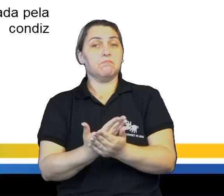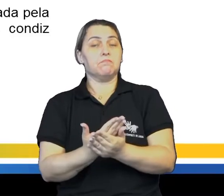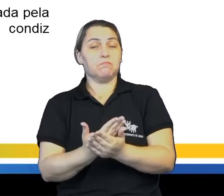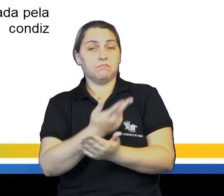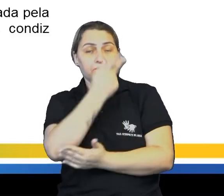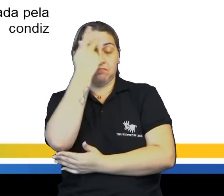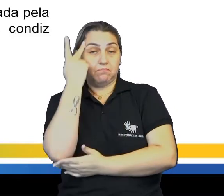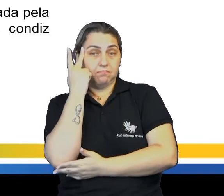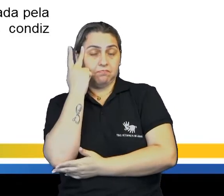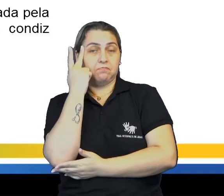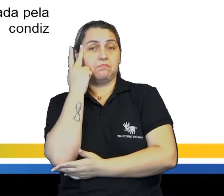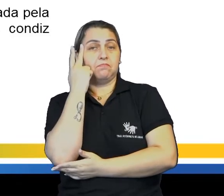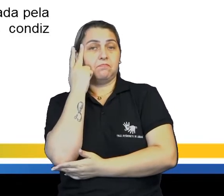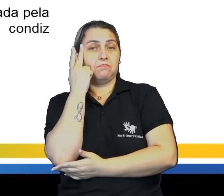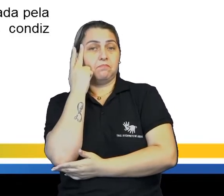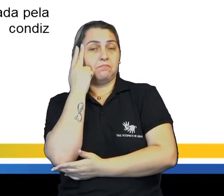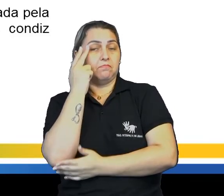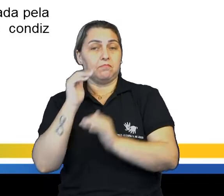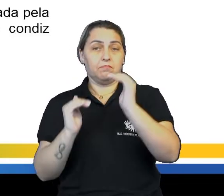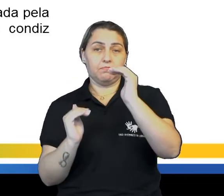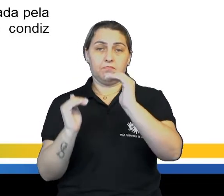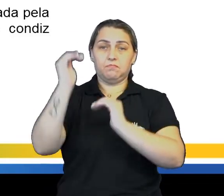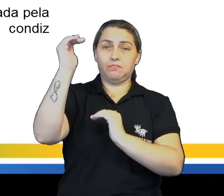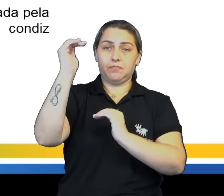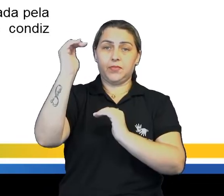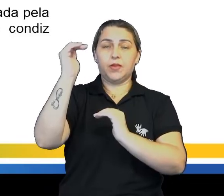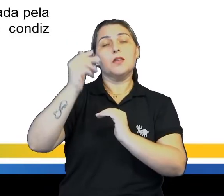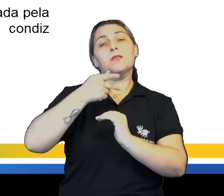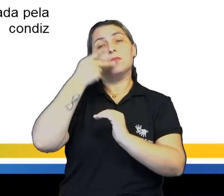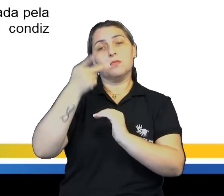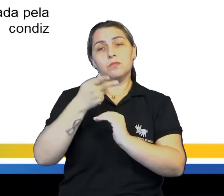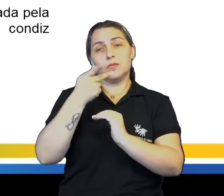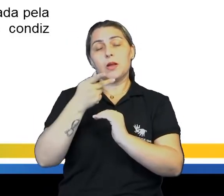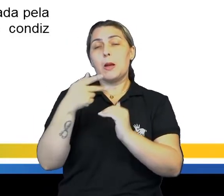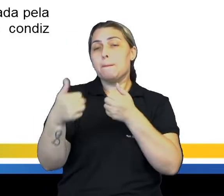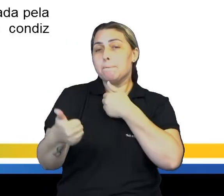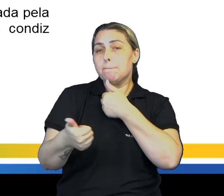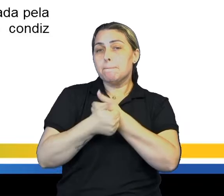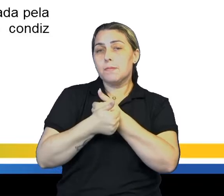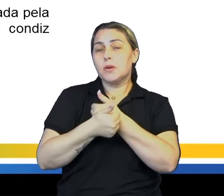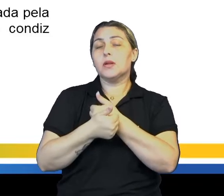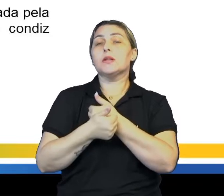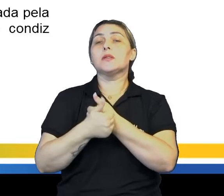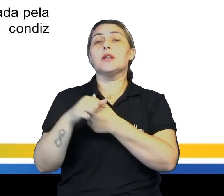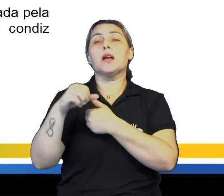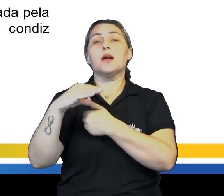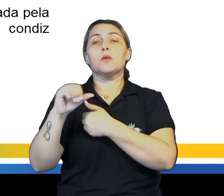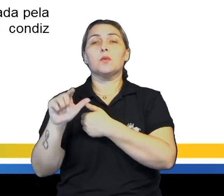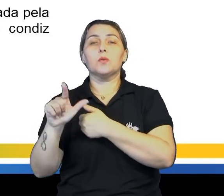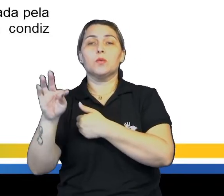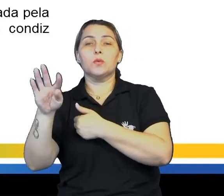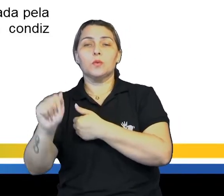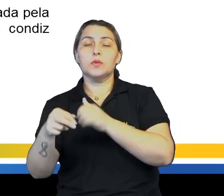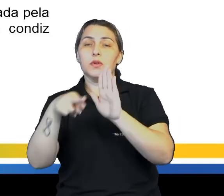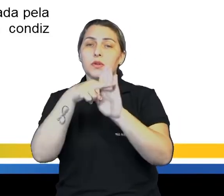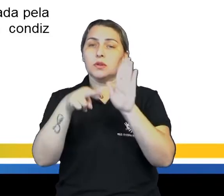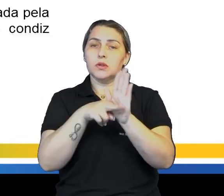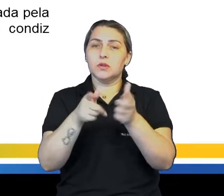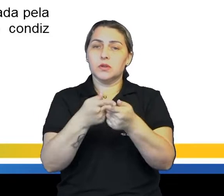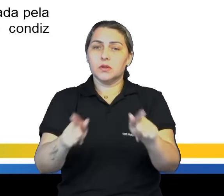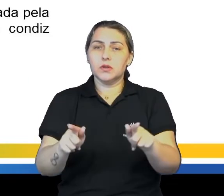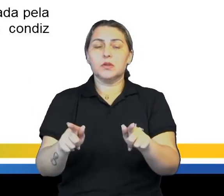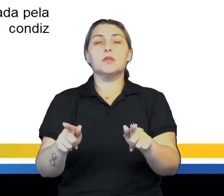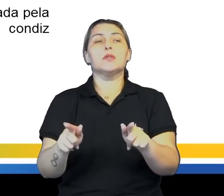pessoa com nível de escolarização mais alto tende a falar uma linguagem mais próxima da norma culta, que considera as regras da